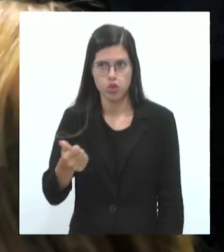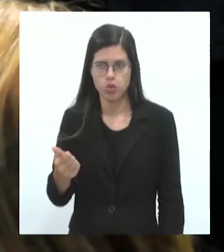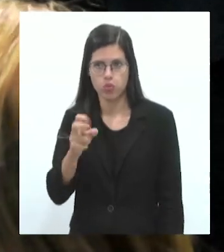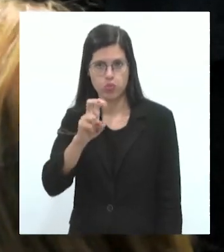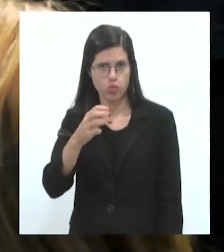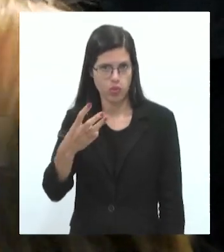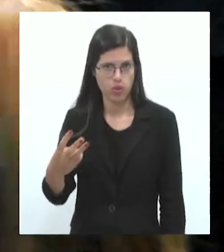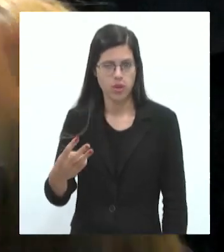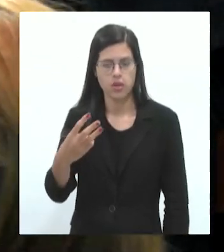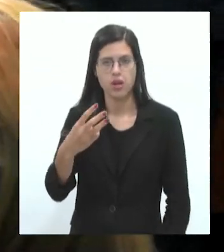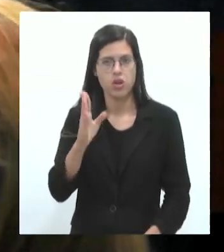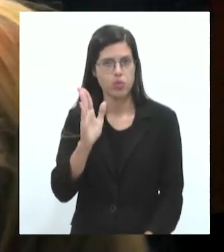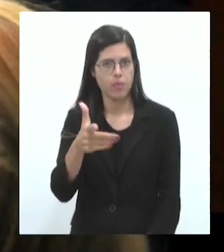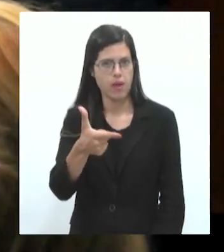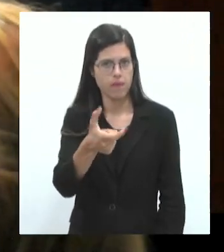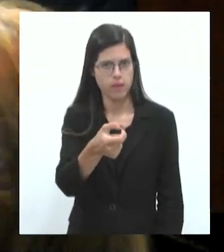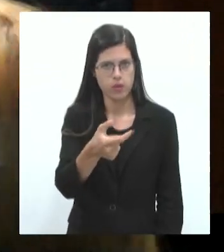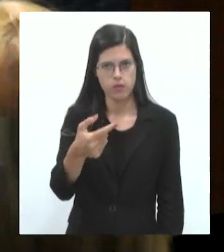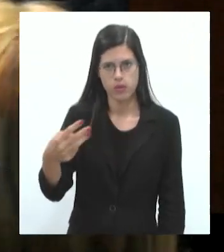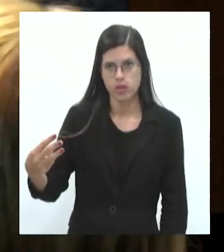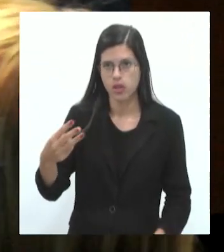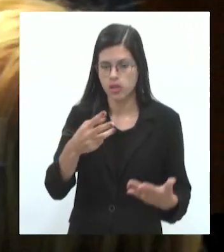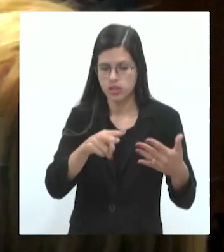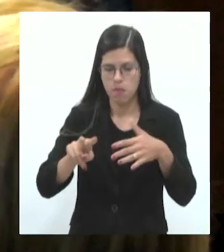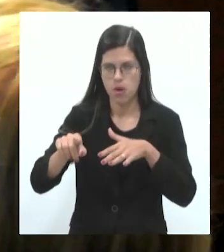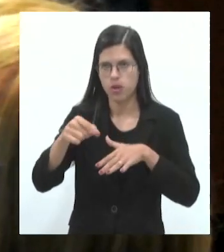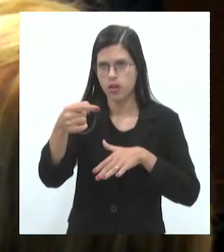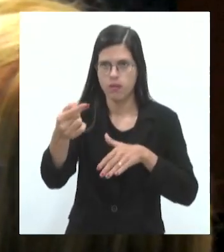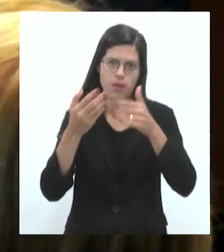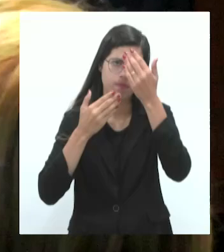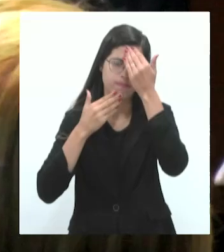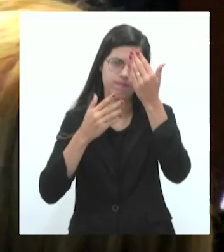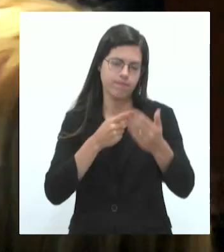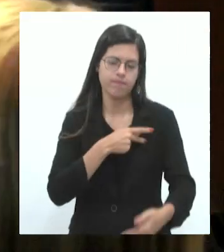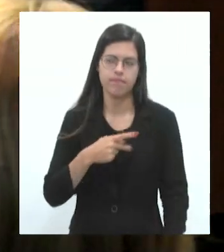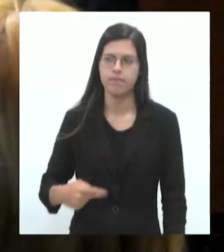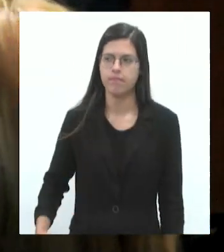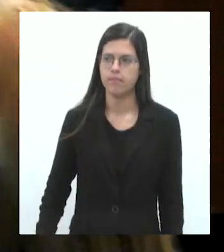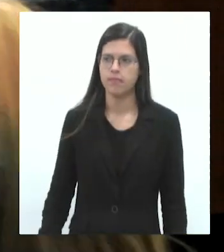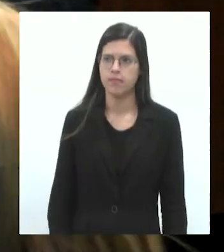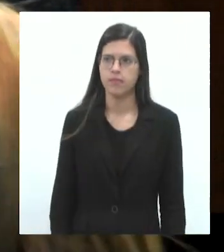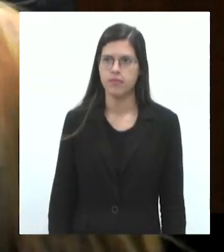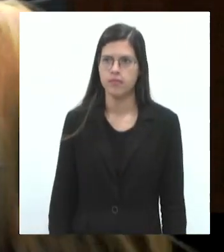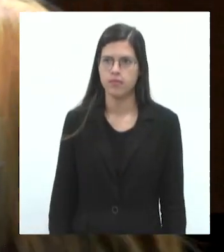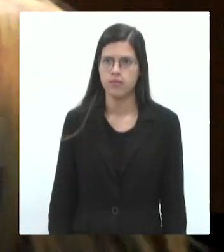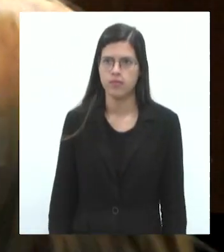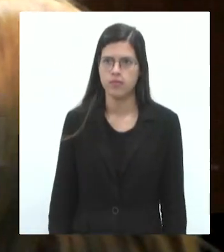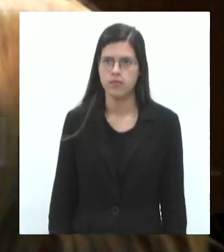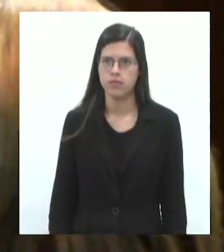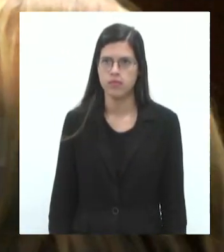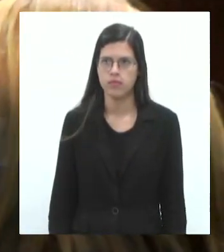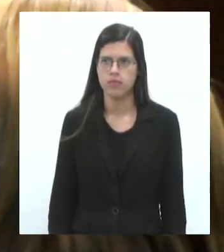2153 de 2023 para a próxima semana. Obrigado, senhor presidente.